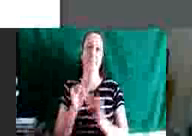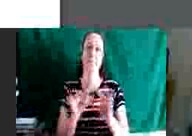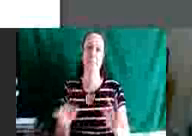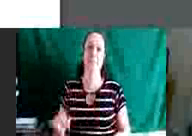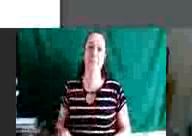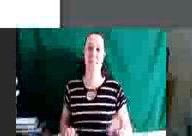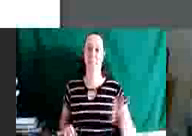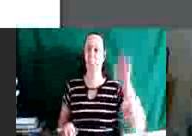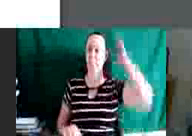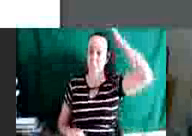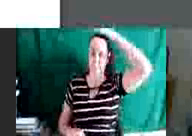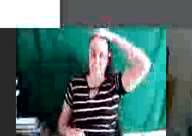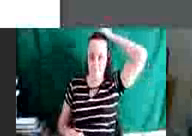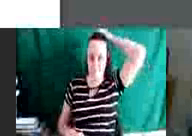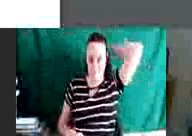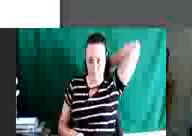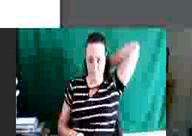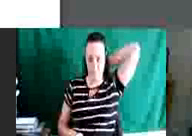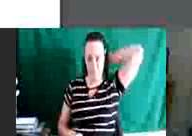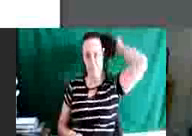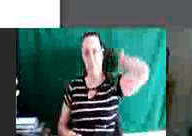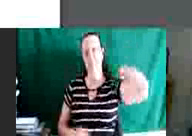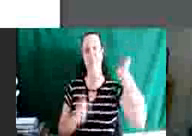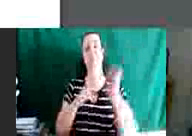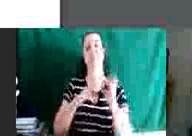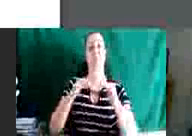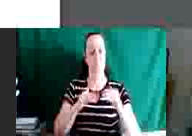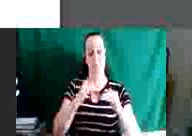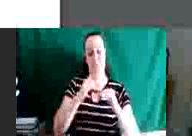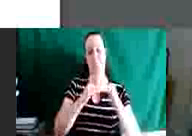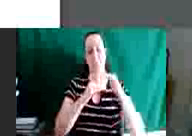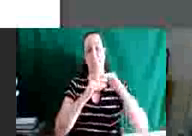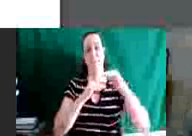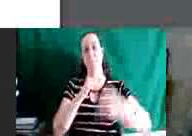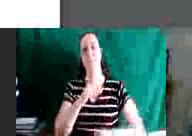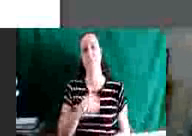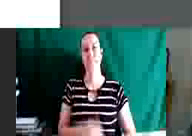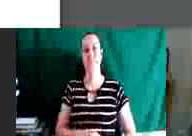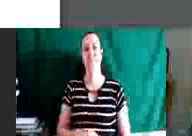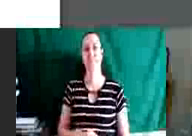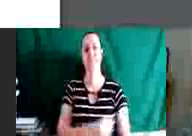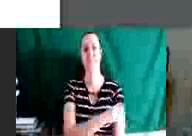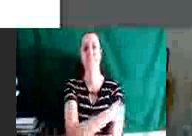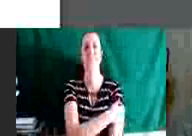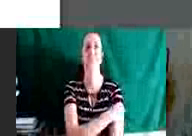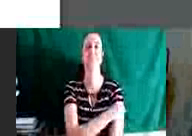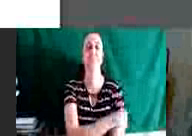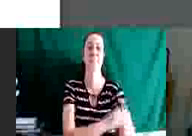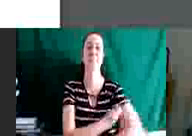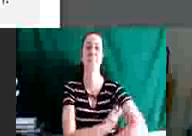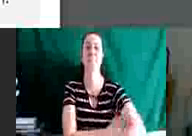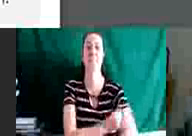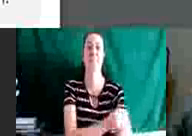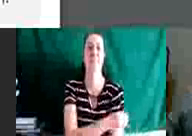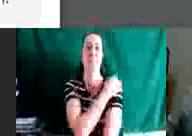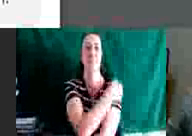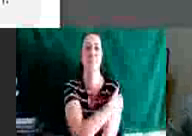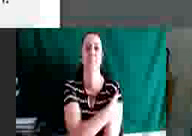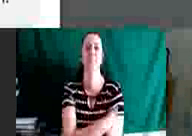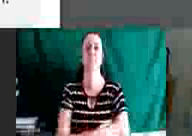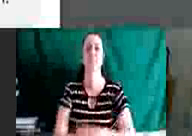ataque, e depois ele mostra para você quais são os meios, quais são as técnicas de programação mais segura que você